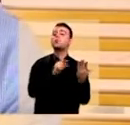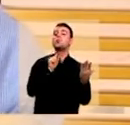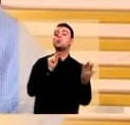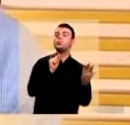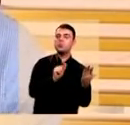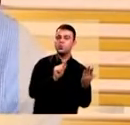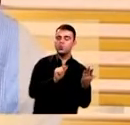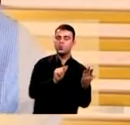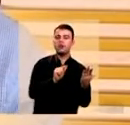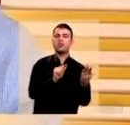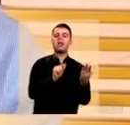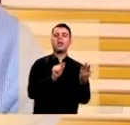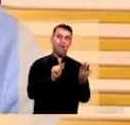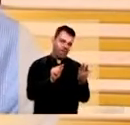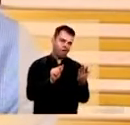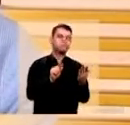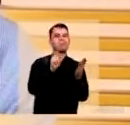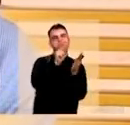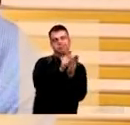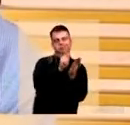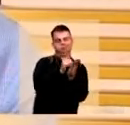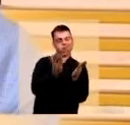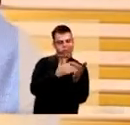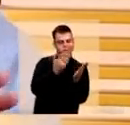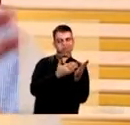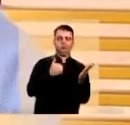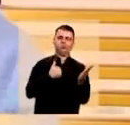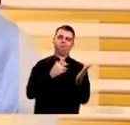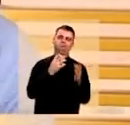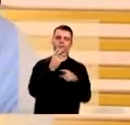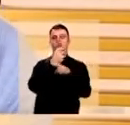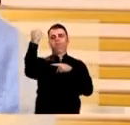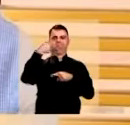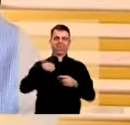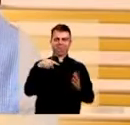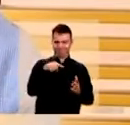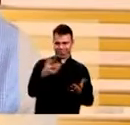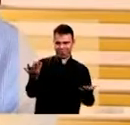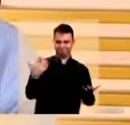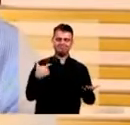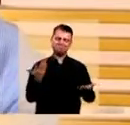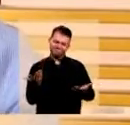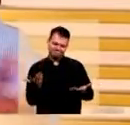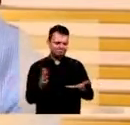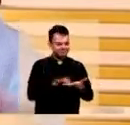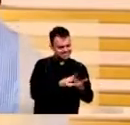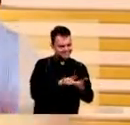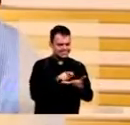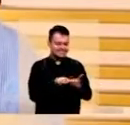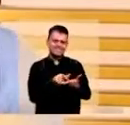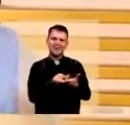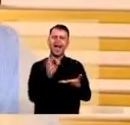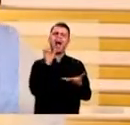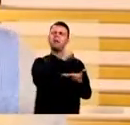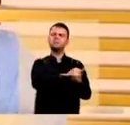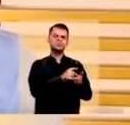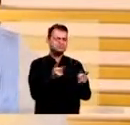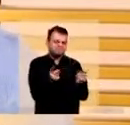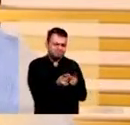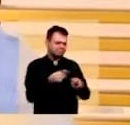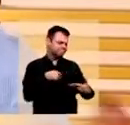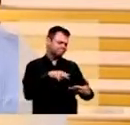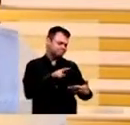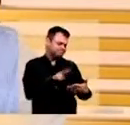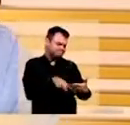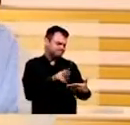grau de conhecimento, é dessa física. No visual é uma leitura mais